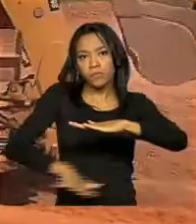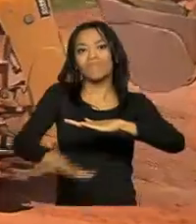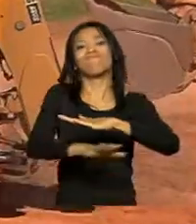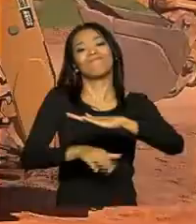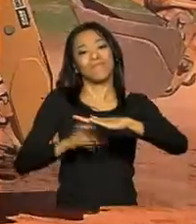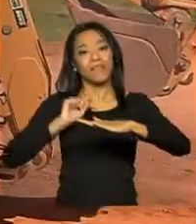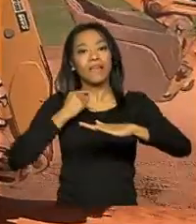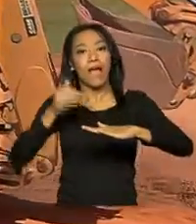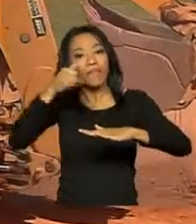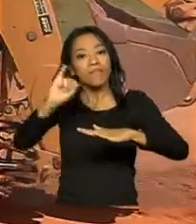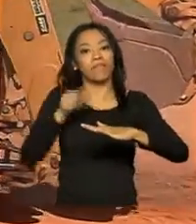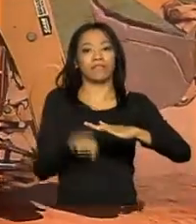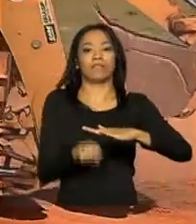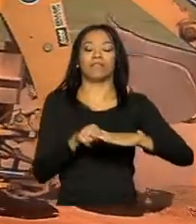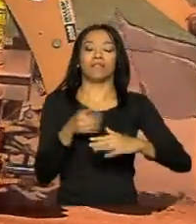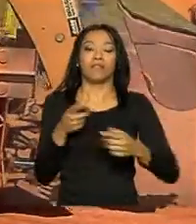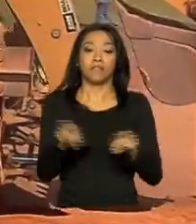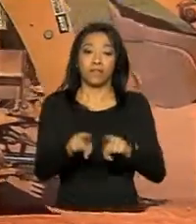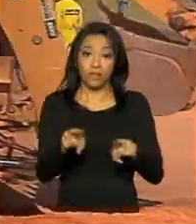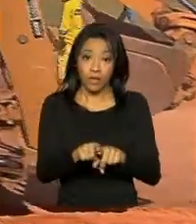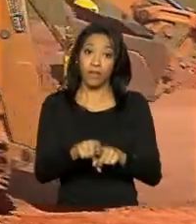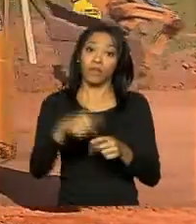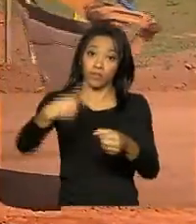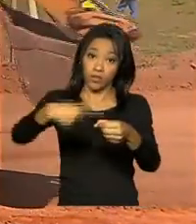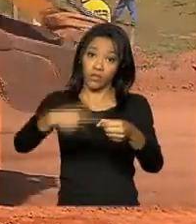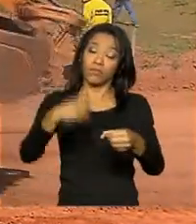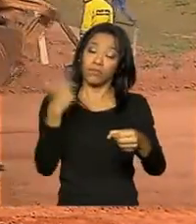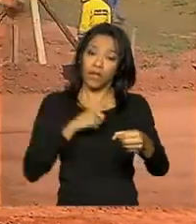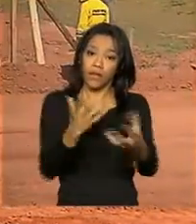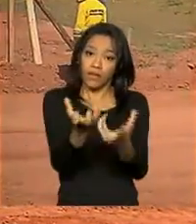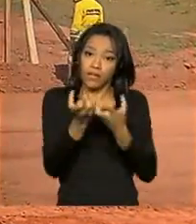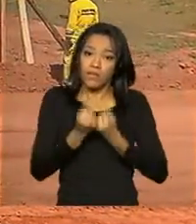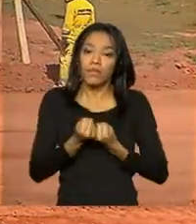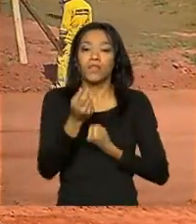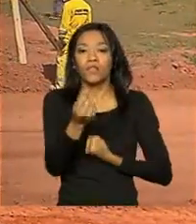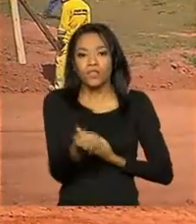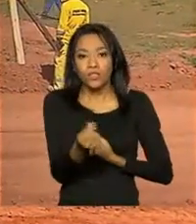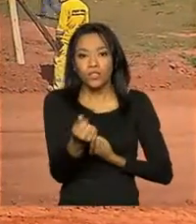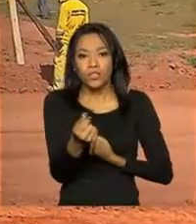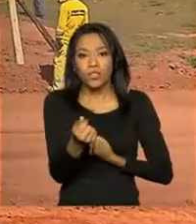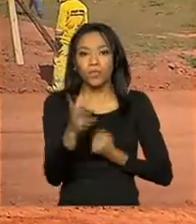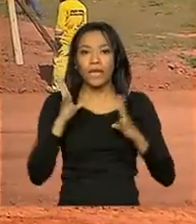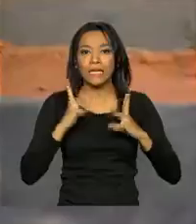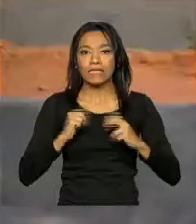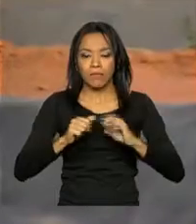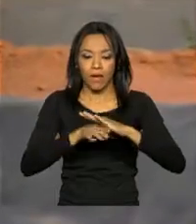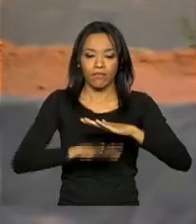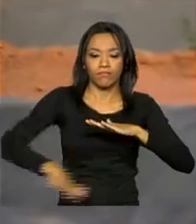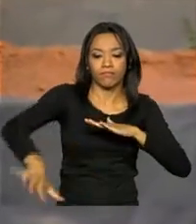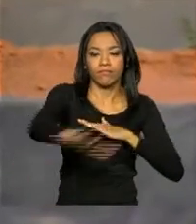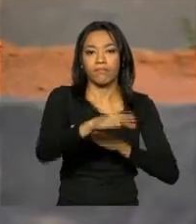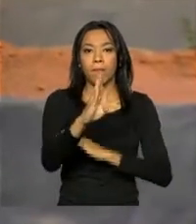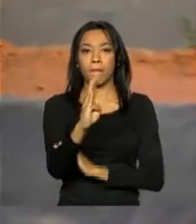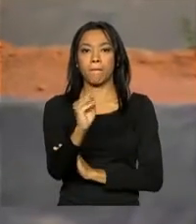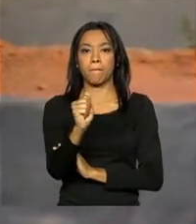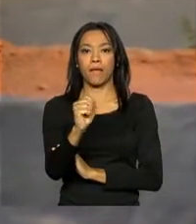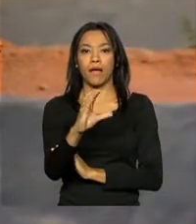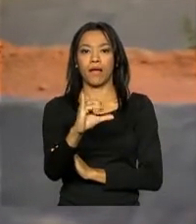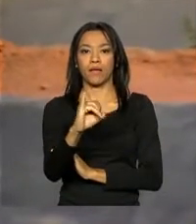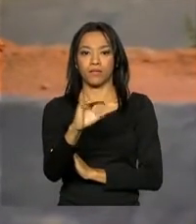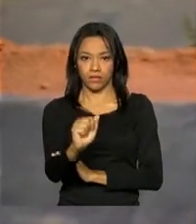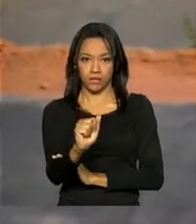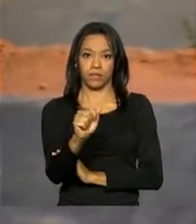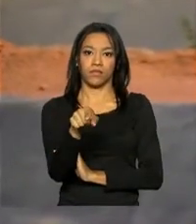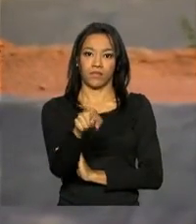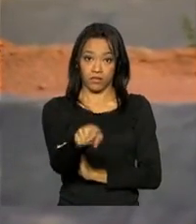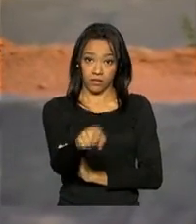Federal. O município poderá receber recursos do Programa de Despoluição de Bacias Hidrográficas, o PRODES, da Agência